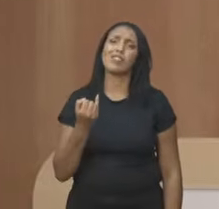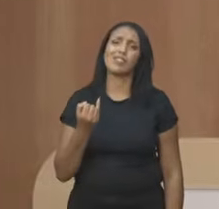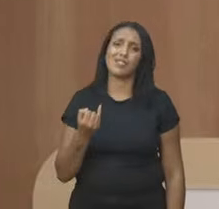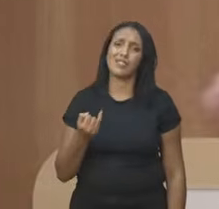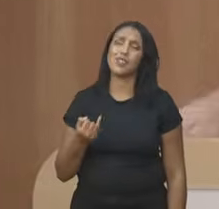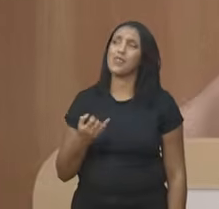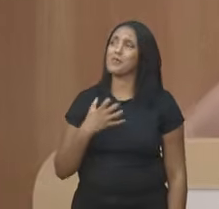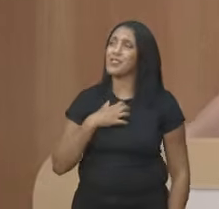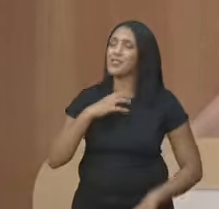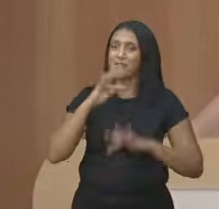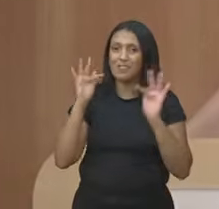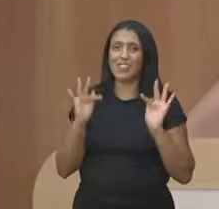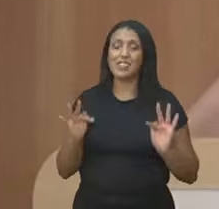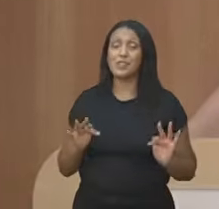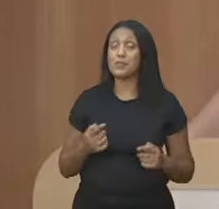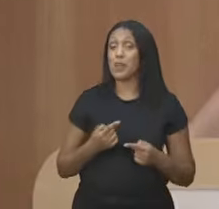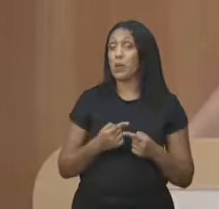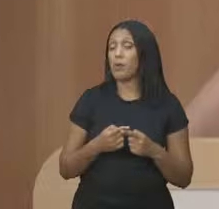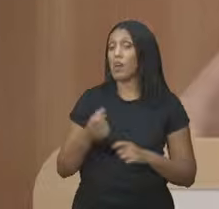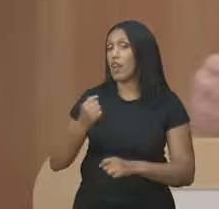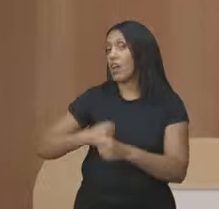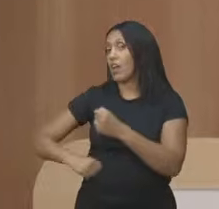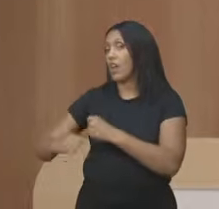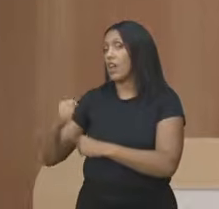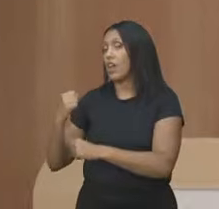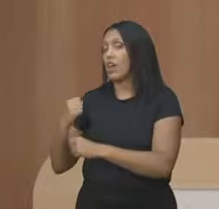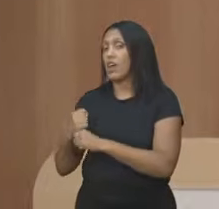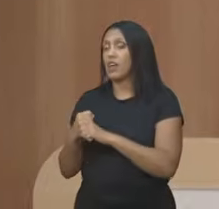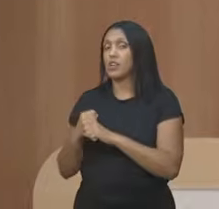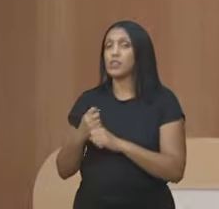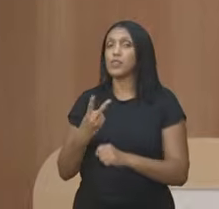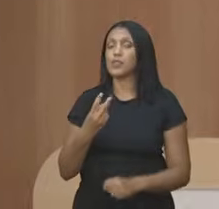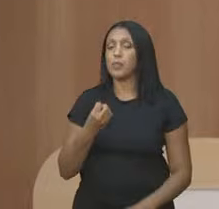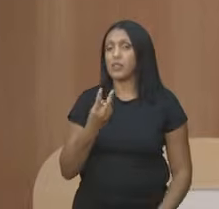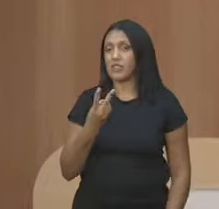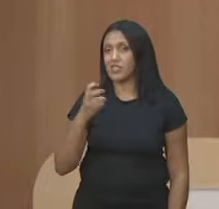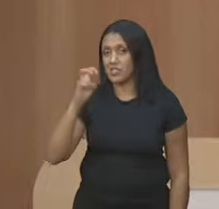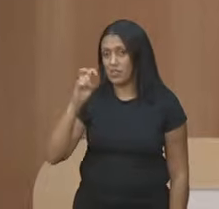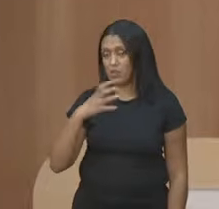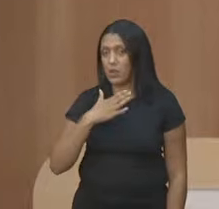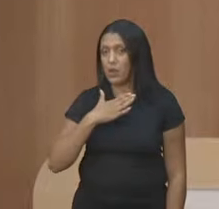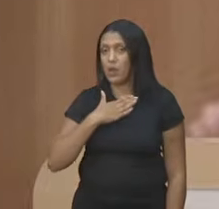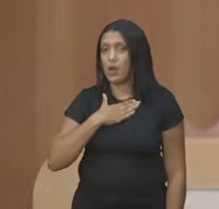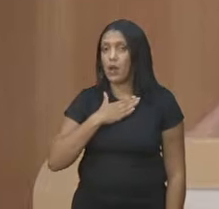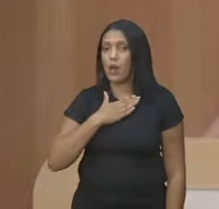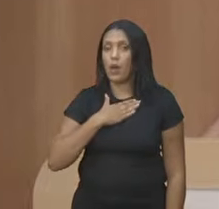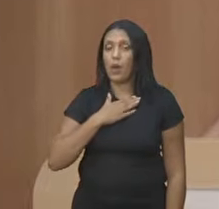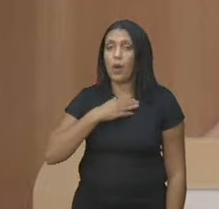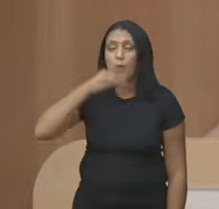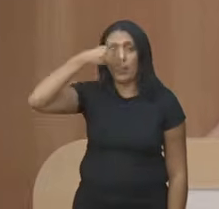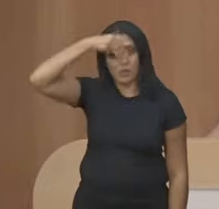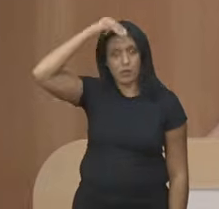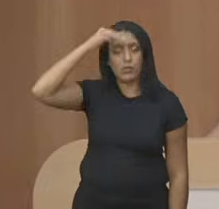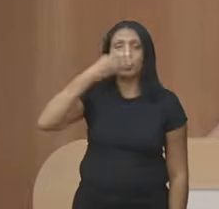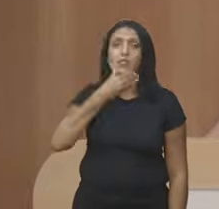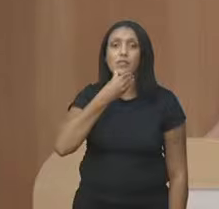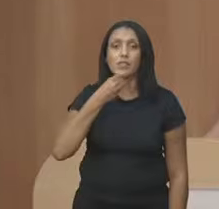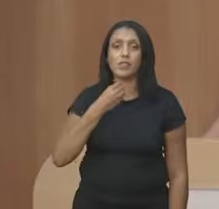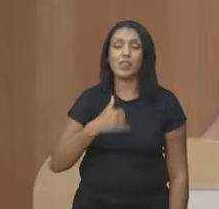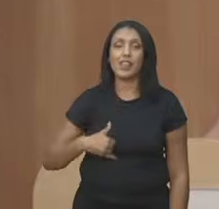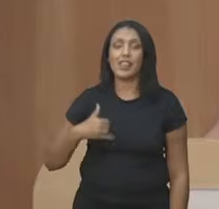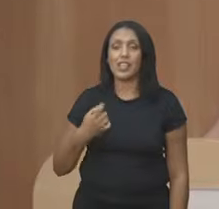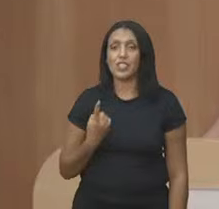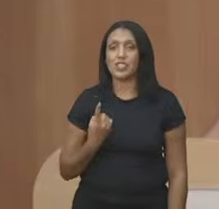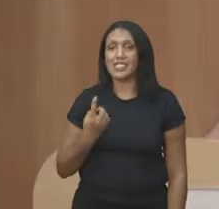final de 2024, começo de 2025, minha família toda se mobilizou, porque meu sobrinho, de 13 anos, enfrentou um câncer